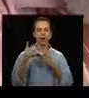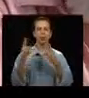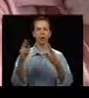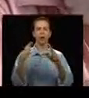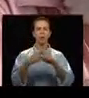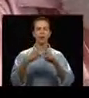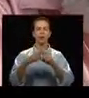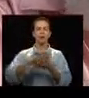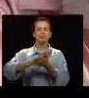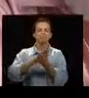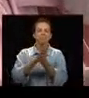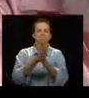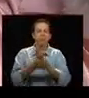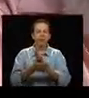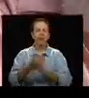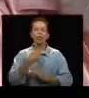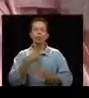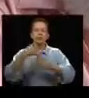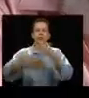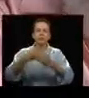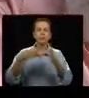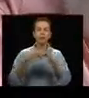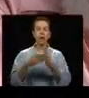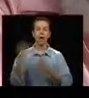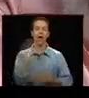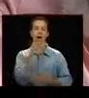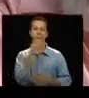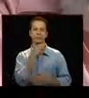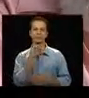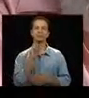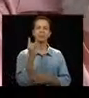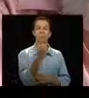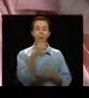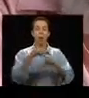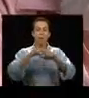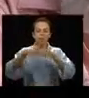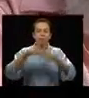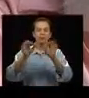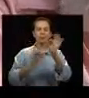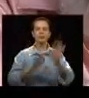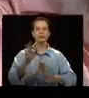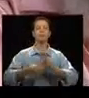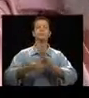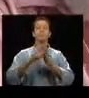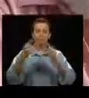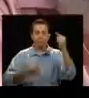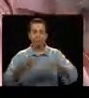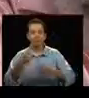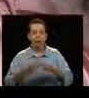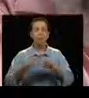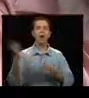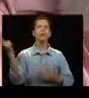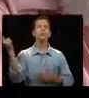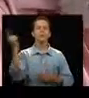foi, ou seja, para inviabilizar exatamente a emergência desses que o projeto político pretendia